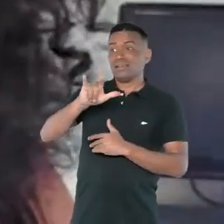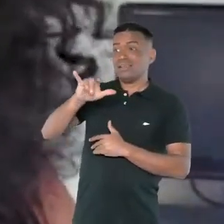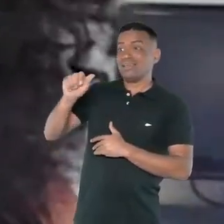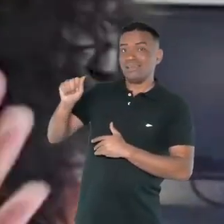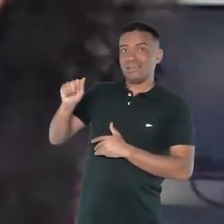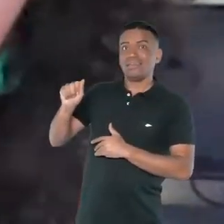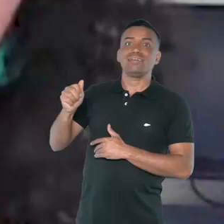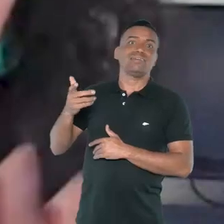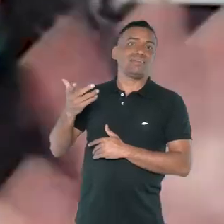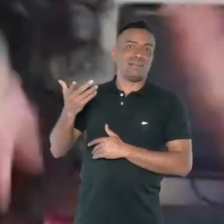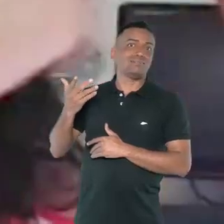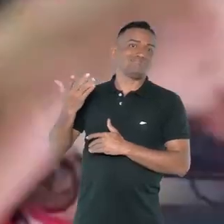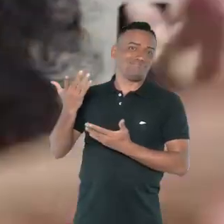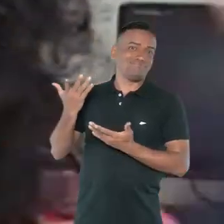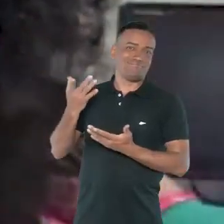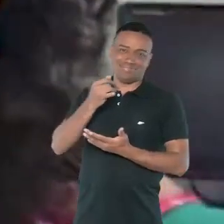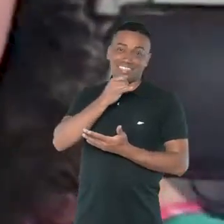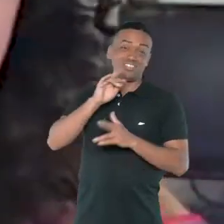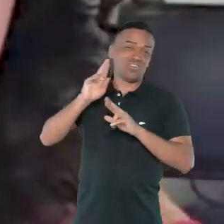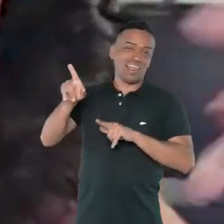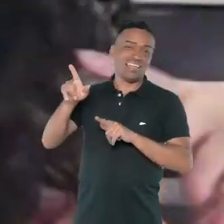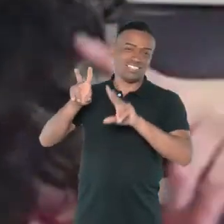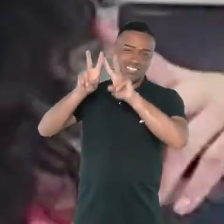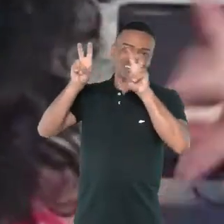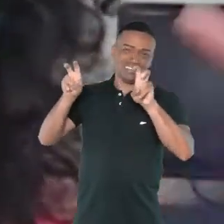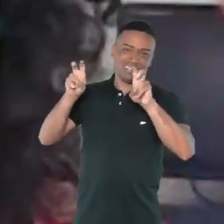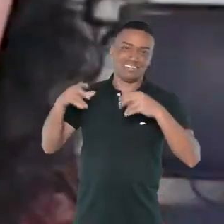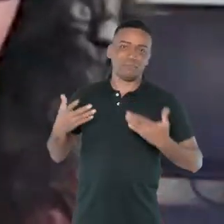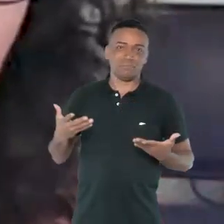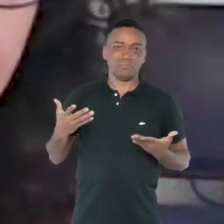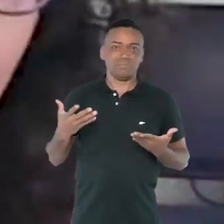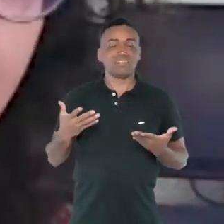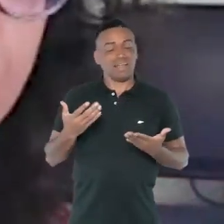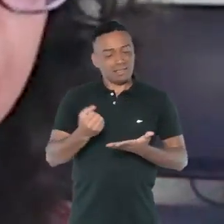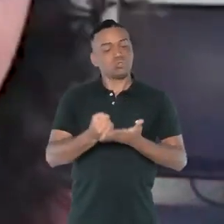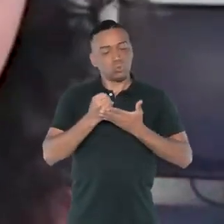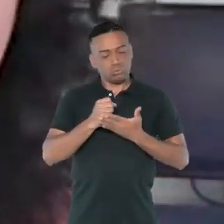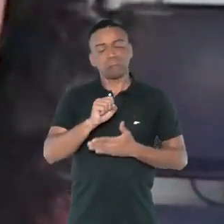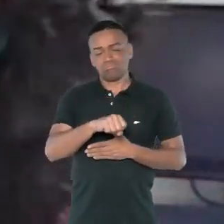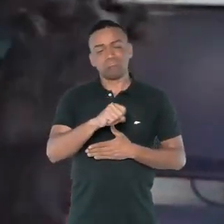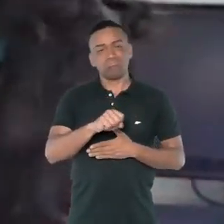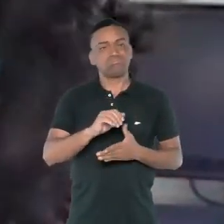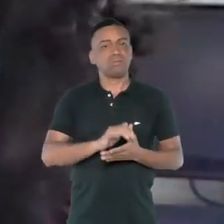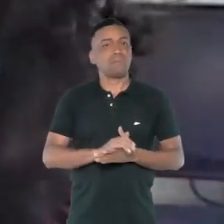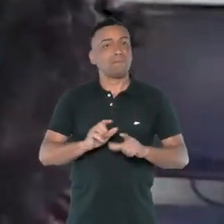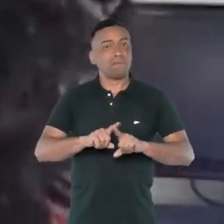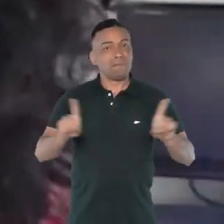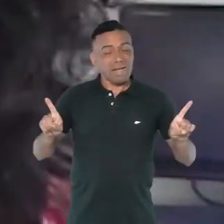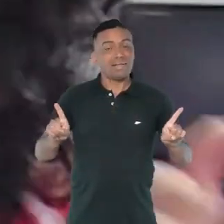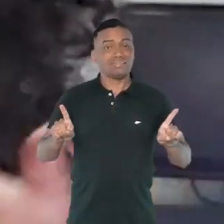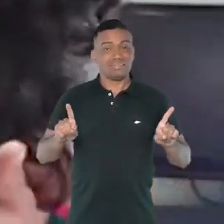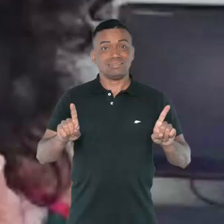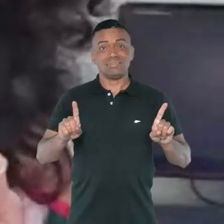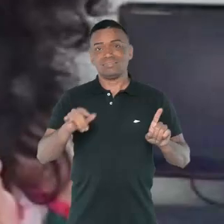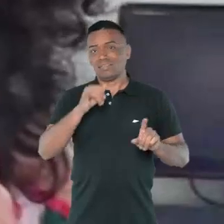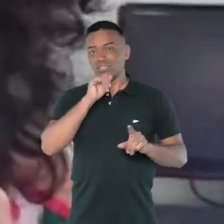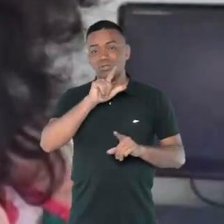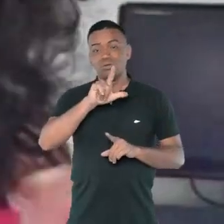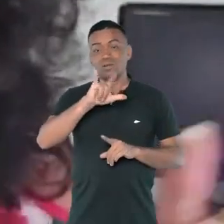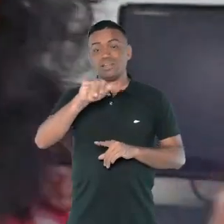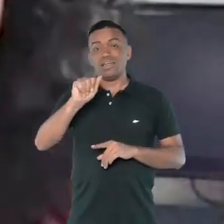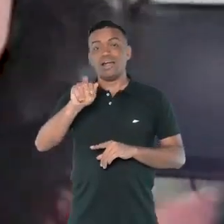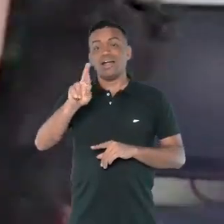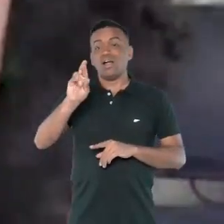pra gente. Lia, de repente se tiver um EJA na escola, um professor e tal. Assim,